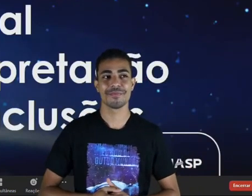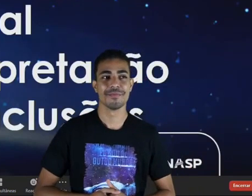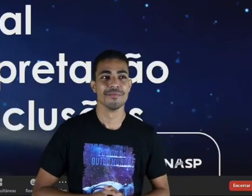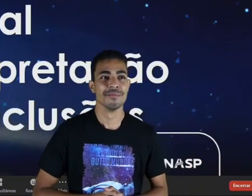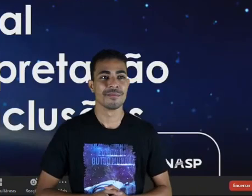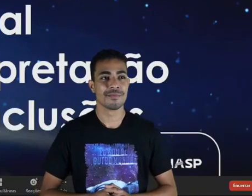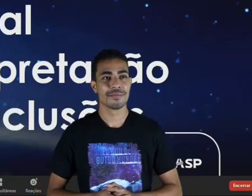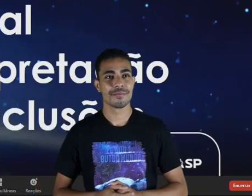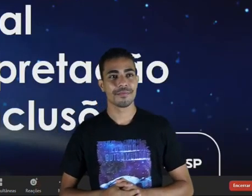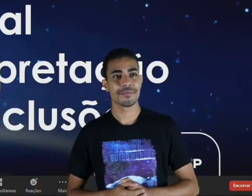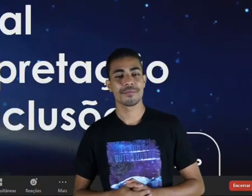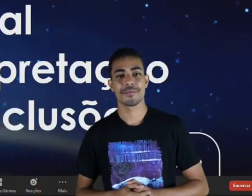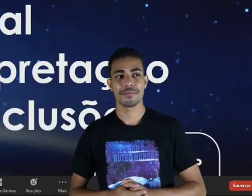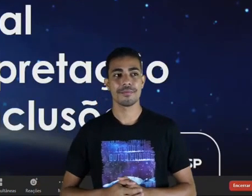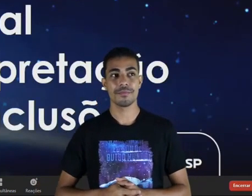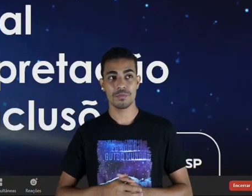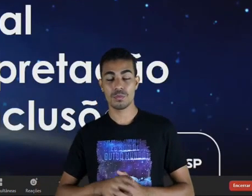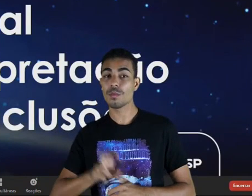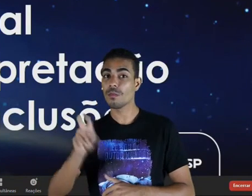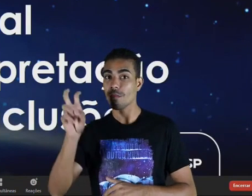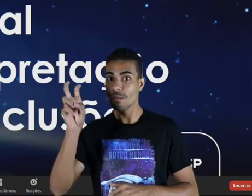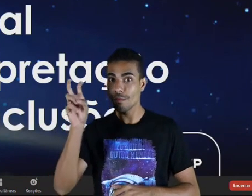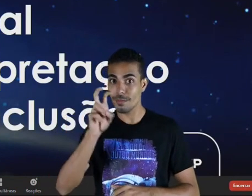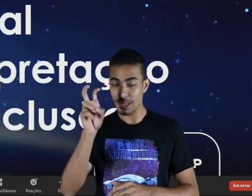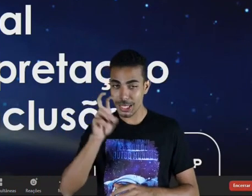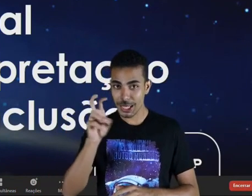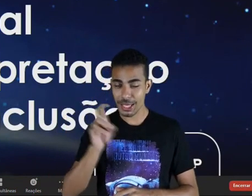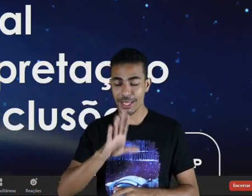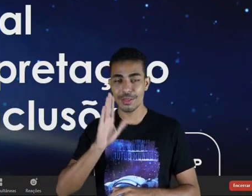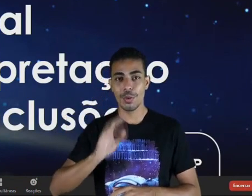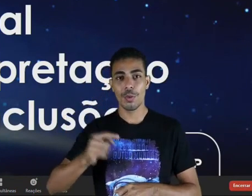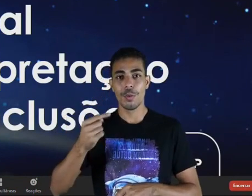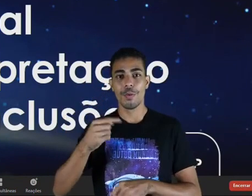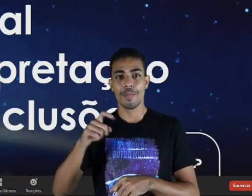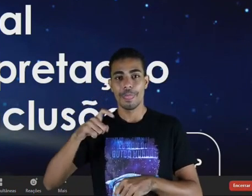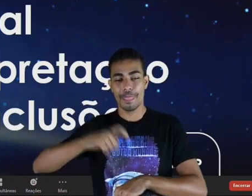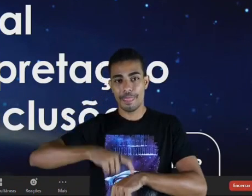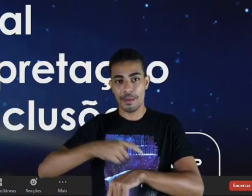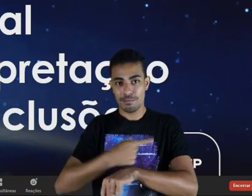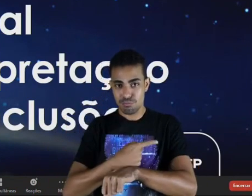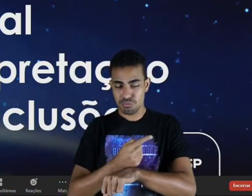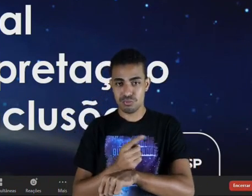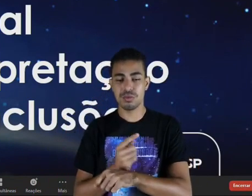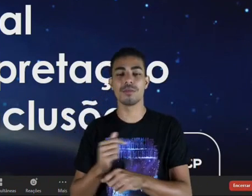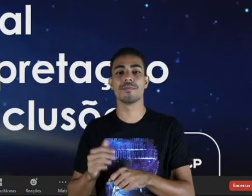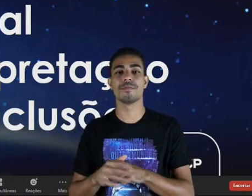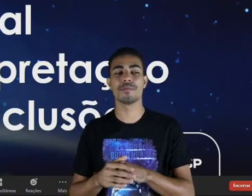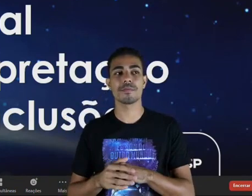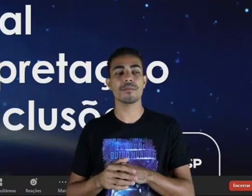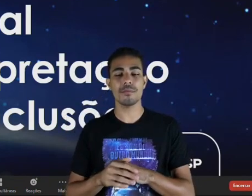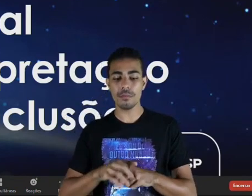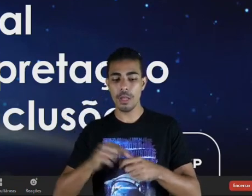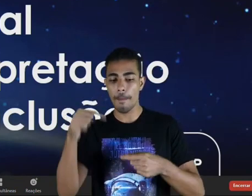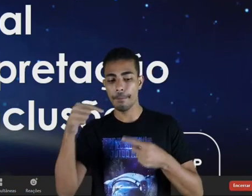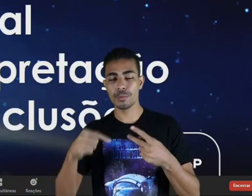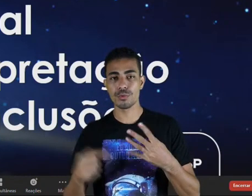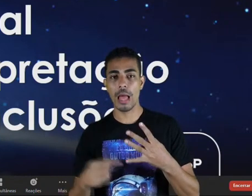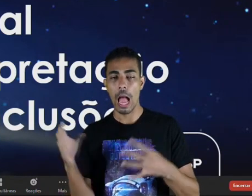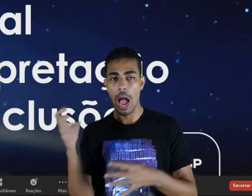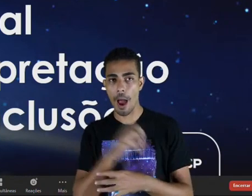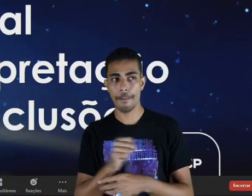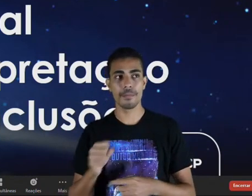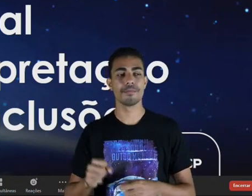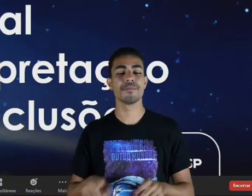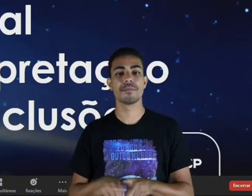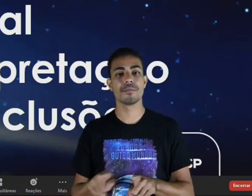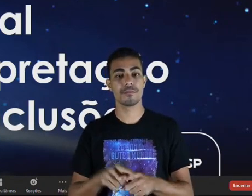pródigo. Quinto, que o nosso tempo já está avançando aqui, vamos para alguns pontos mais rapidamente aqui. Determine